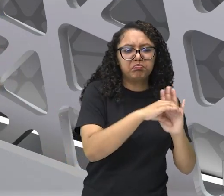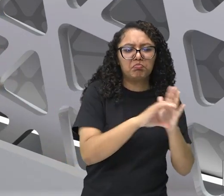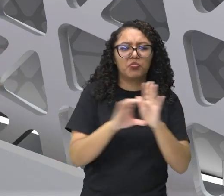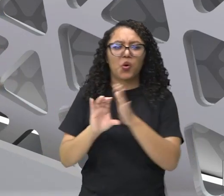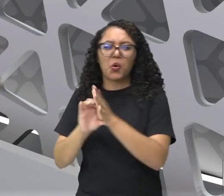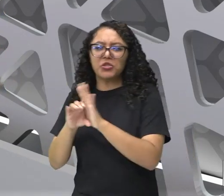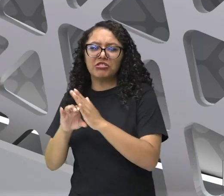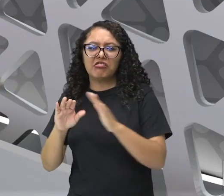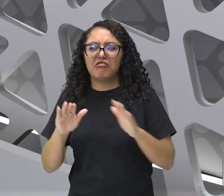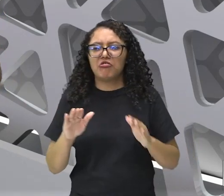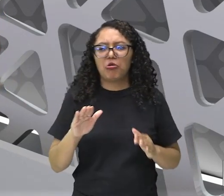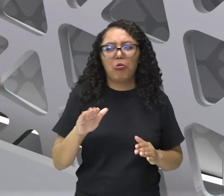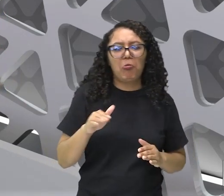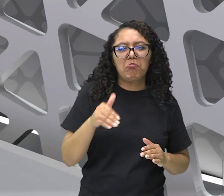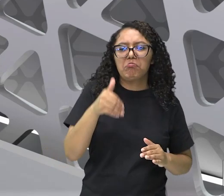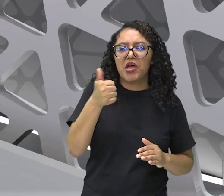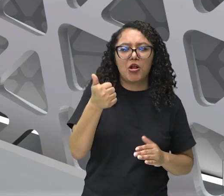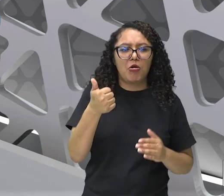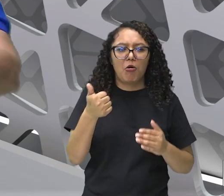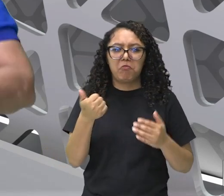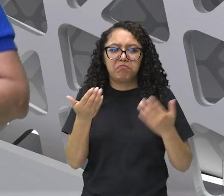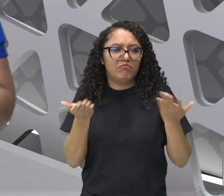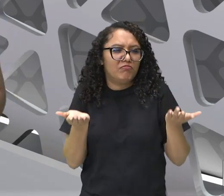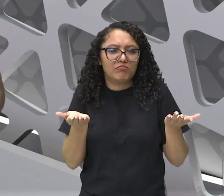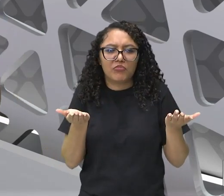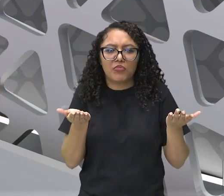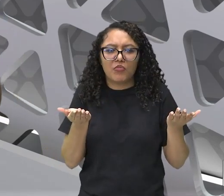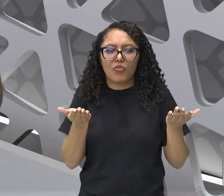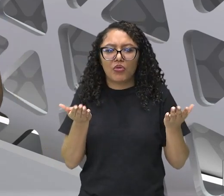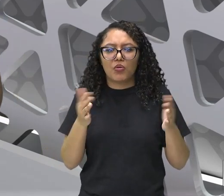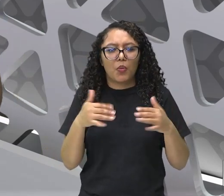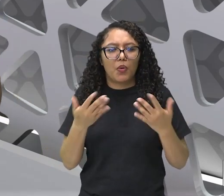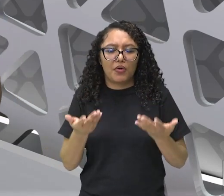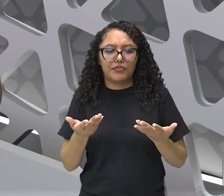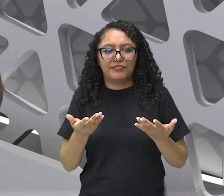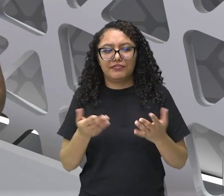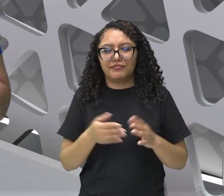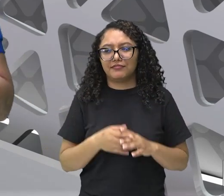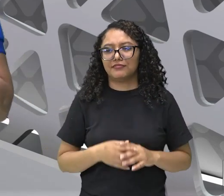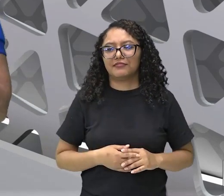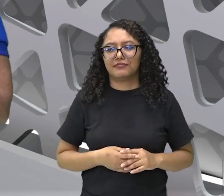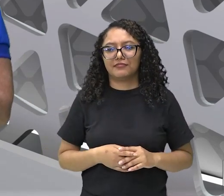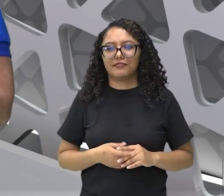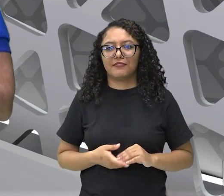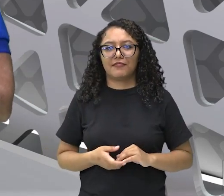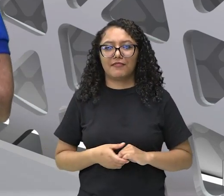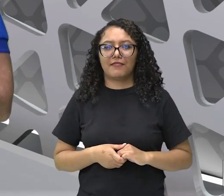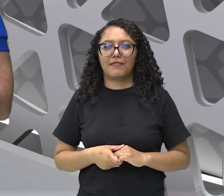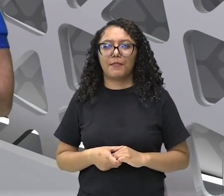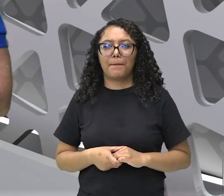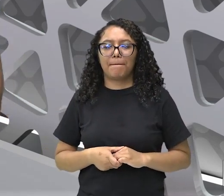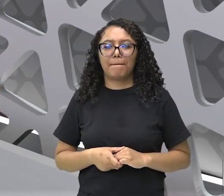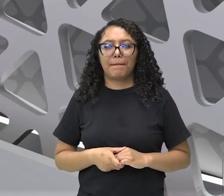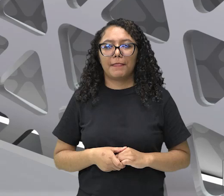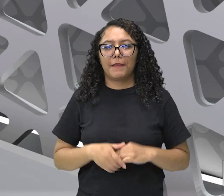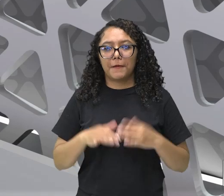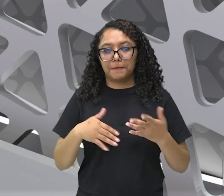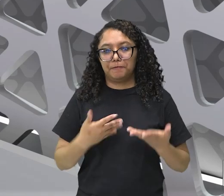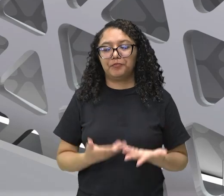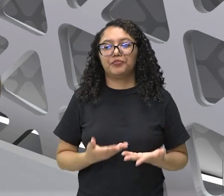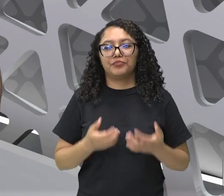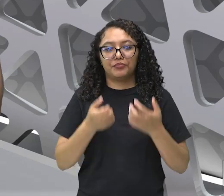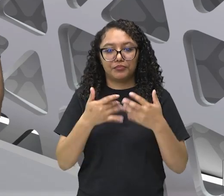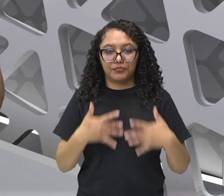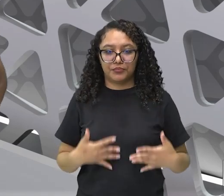superioridade de cada uma delas, da imanência e da transcendência. E aí agora nós vamos analisar